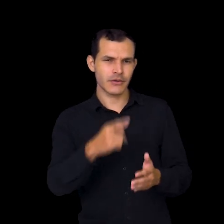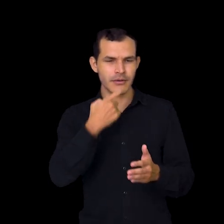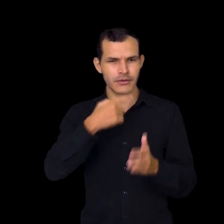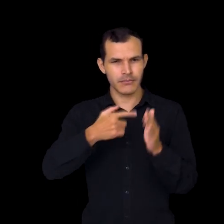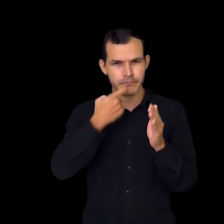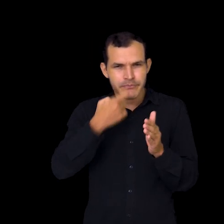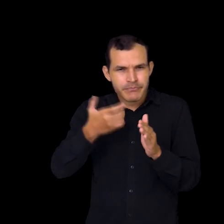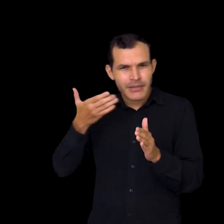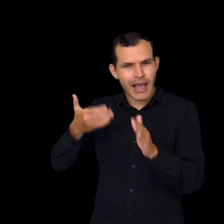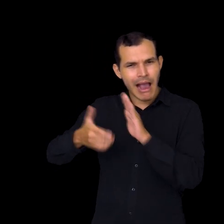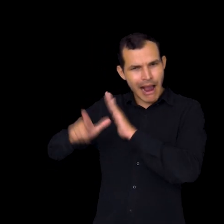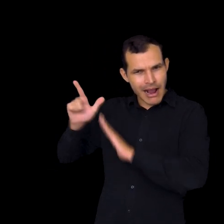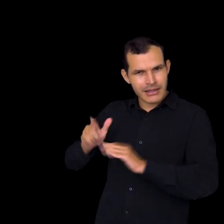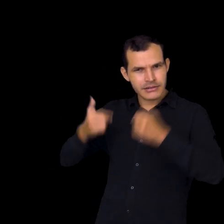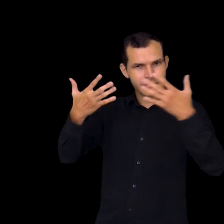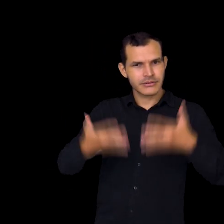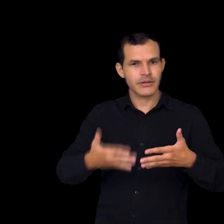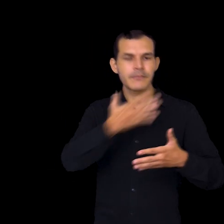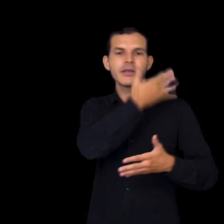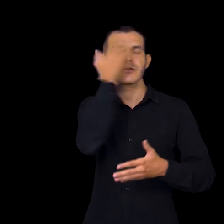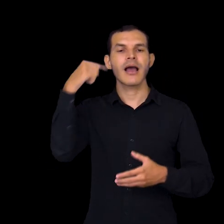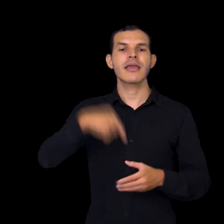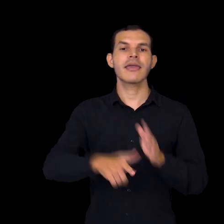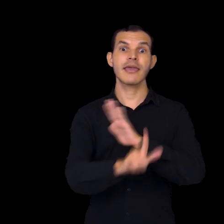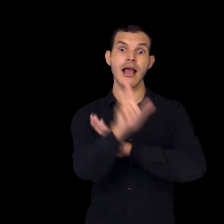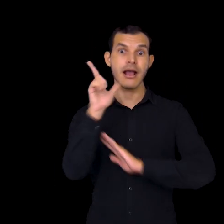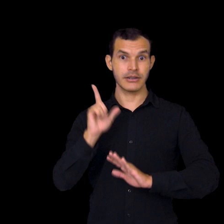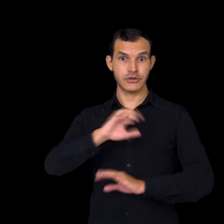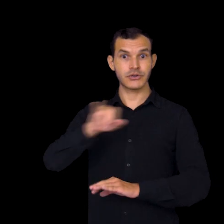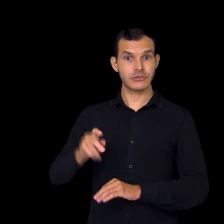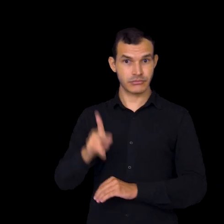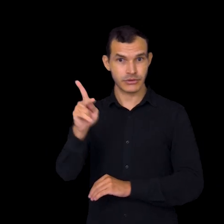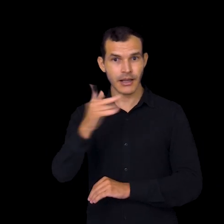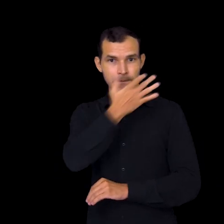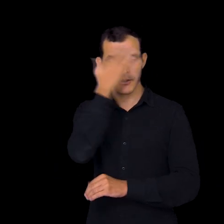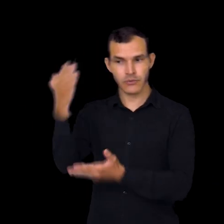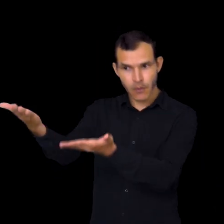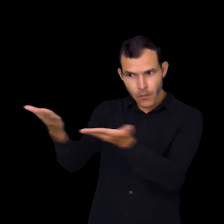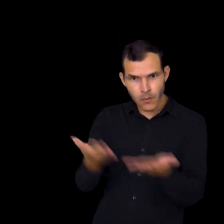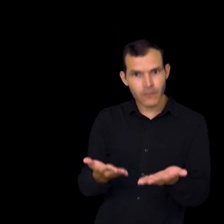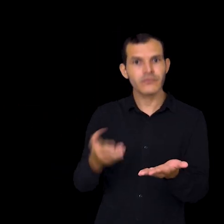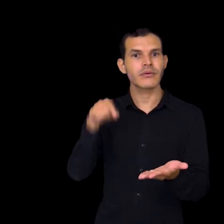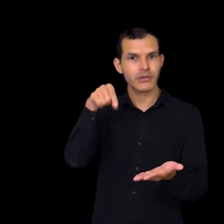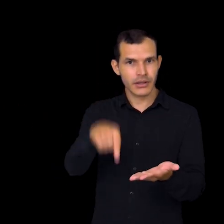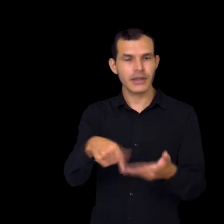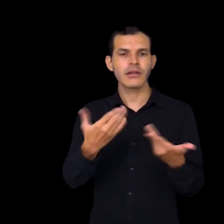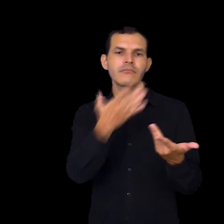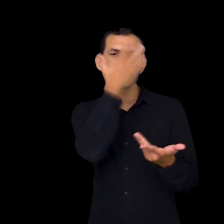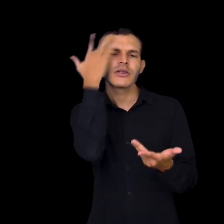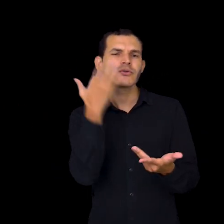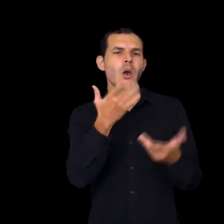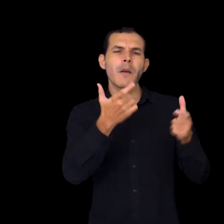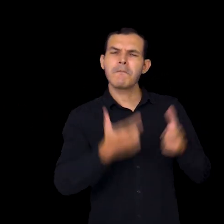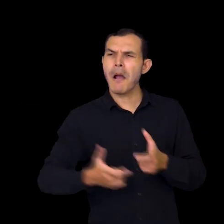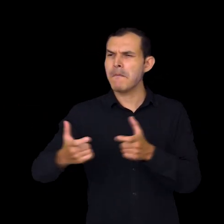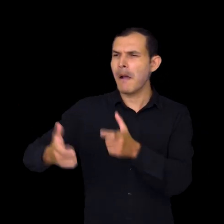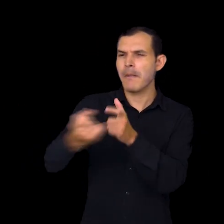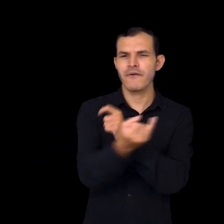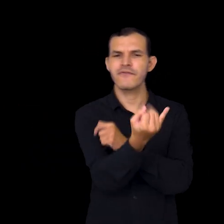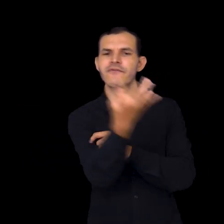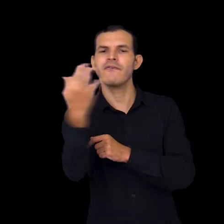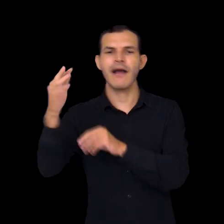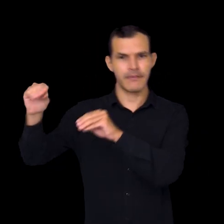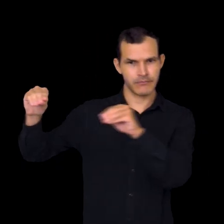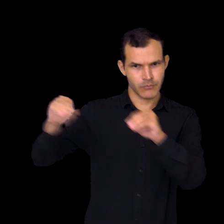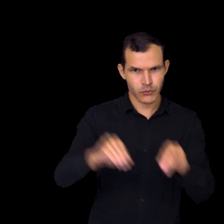pouco, das pessoas que estavam aqui antes, que o Juscelino chamou para que as pessoas viessem, e veio muita gente de vários lugares.